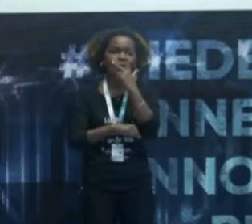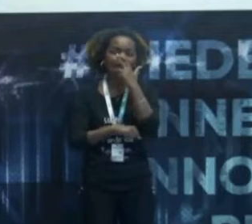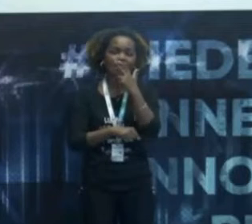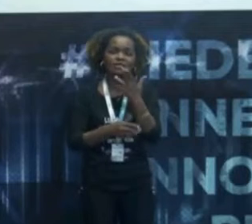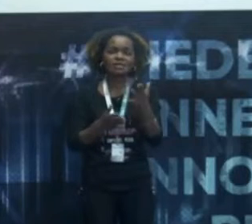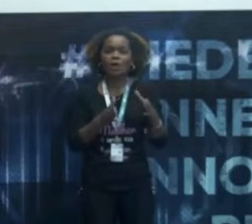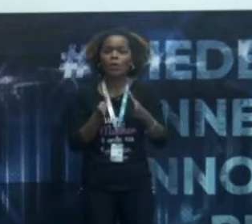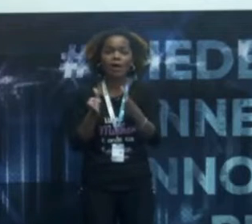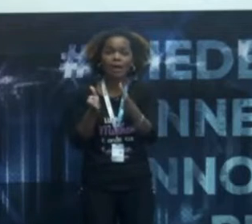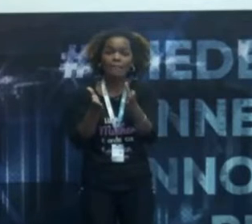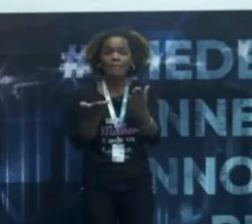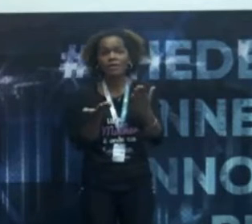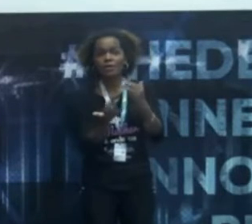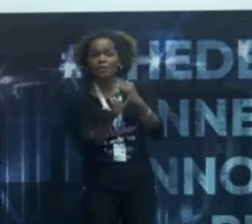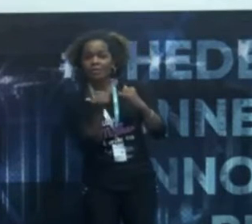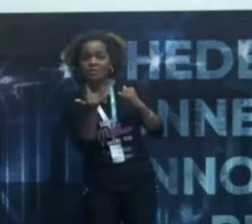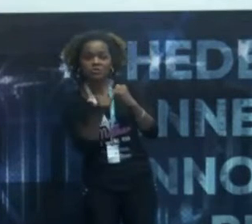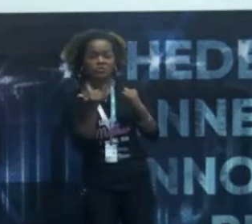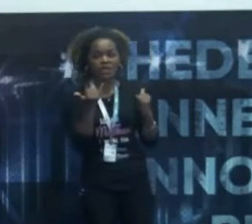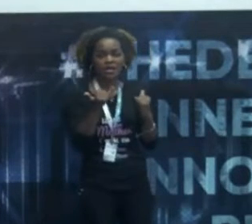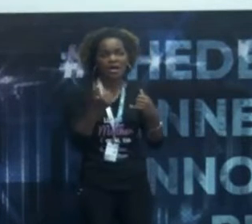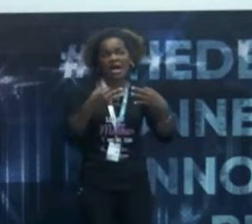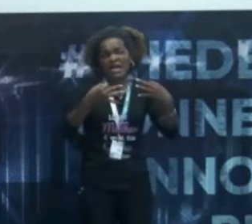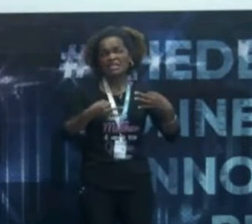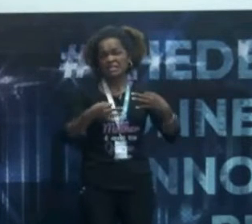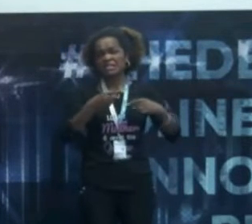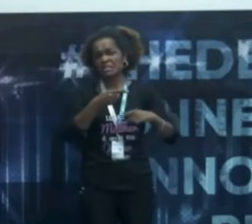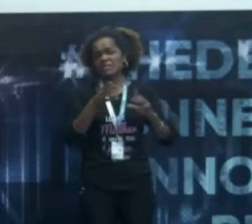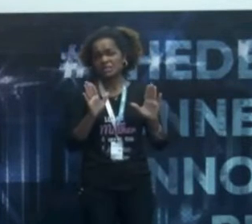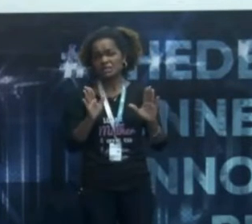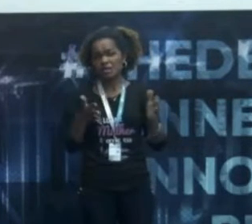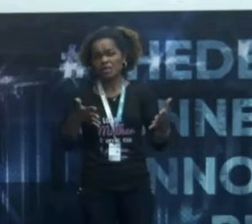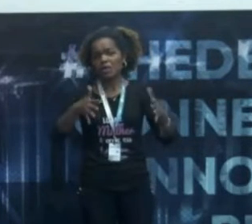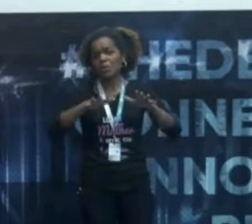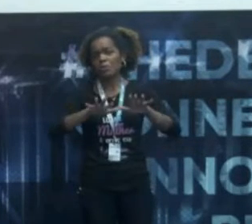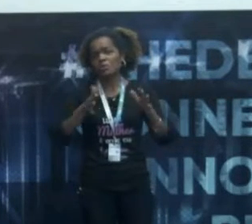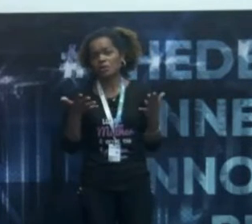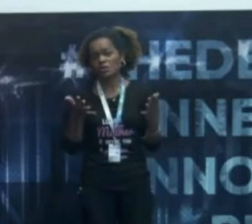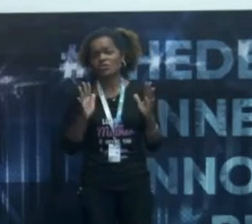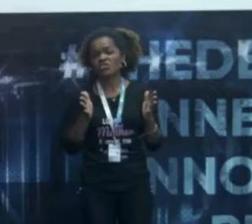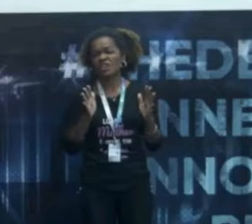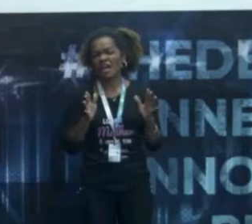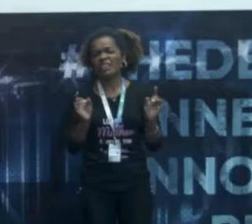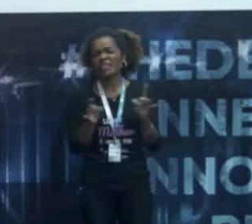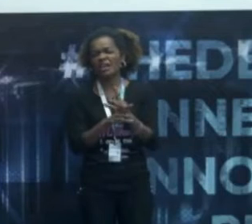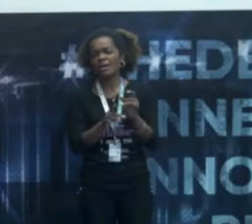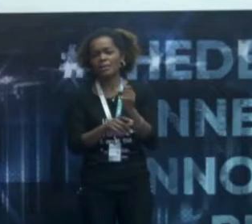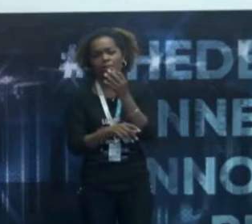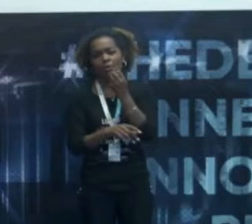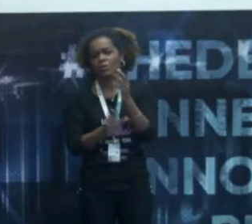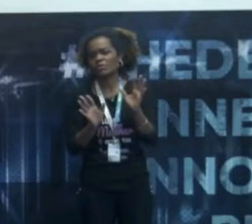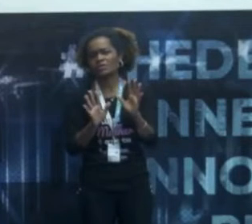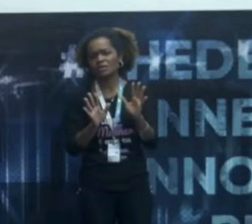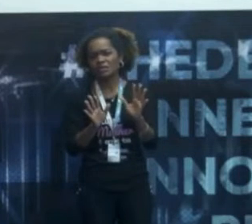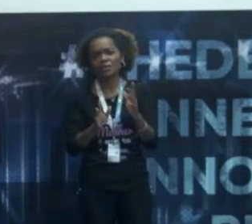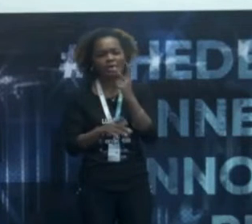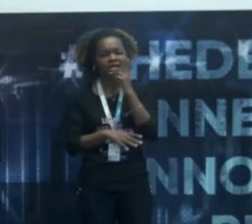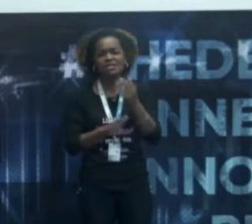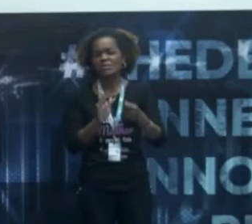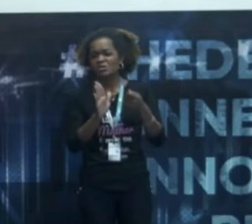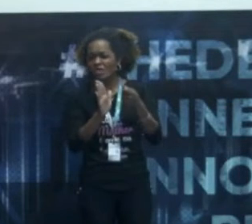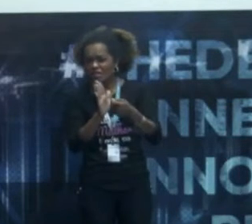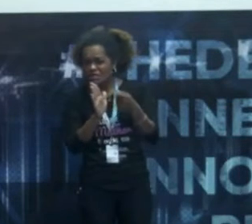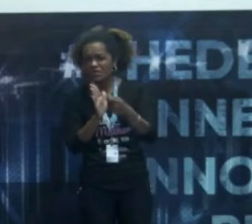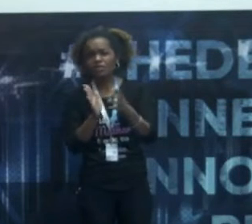intermediário entre o ideal, que seria a inclusão maciça e massiva e efetiva